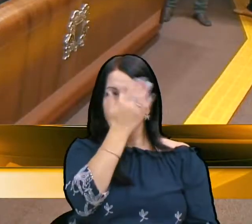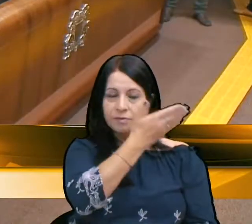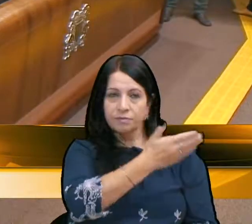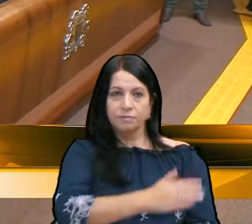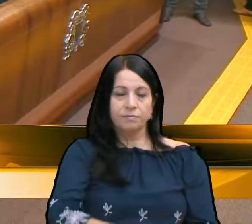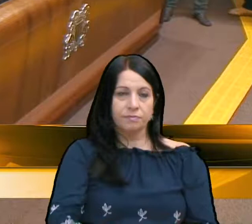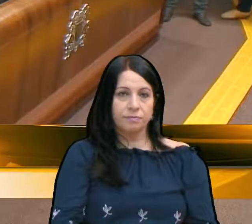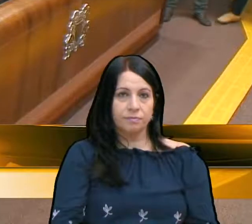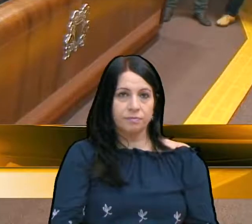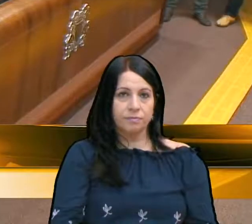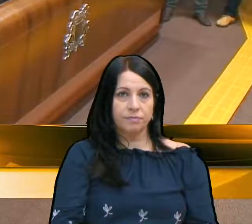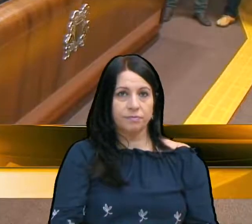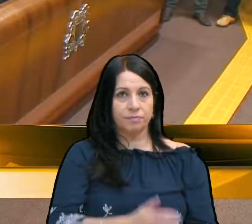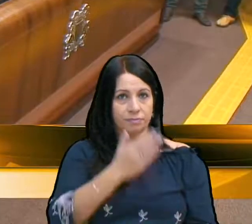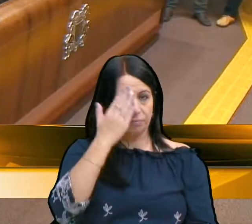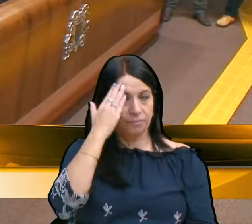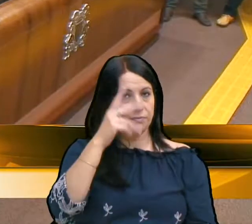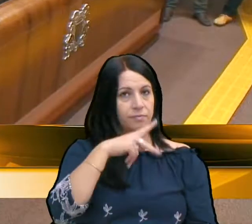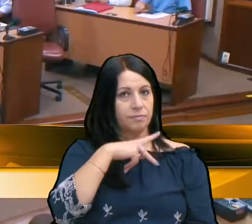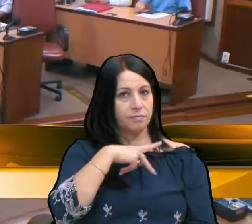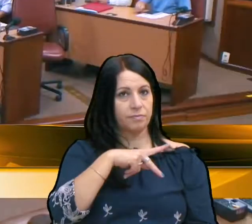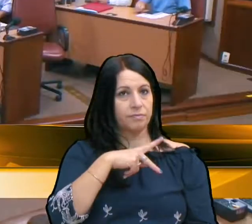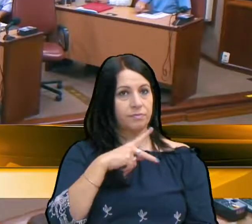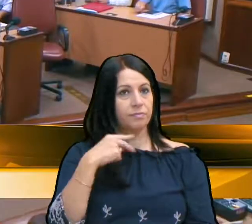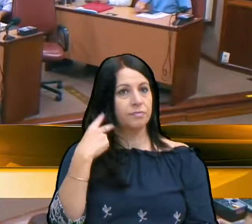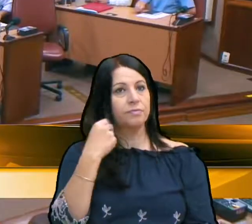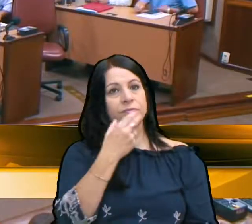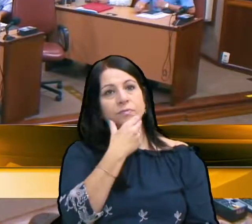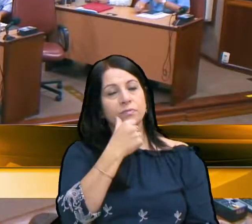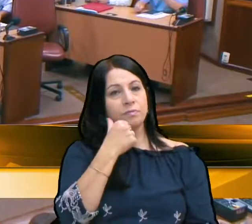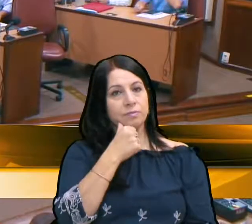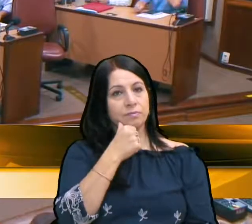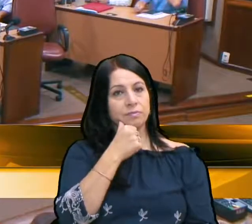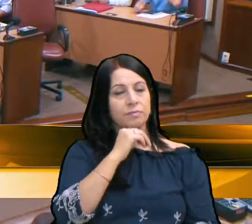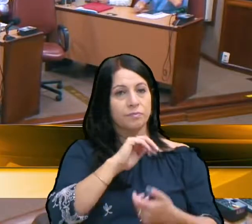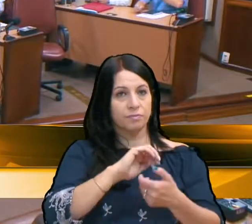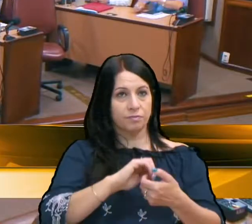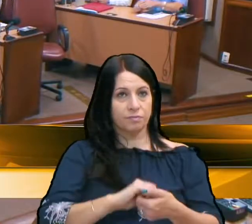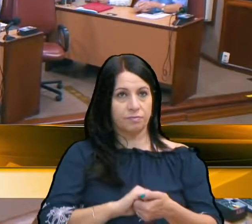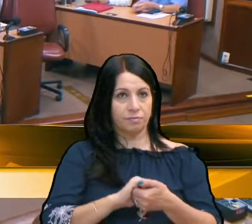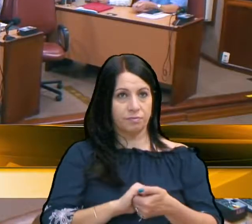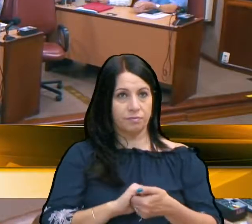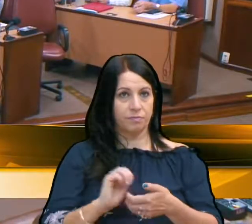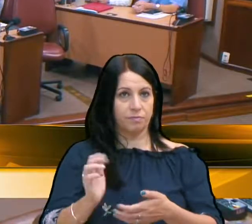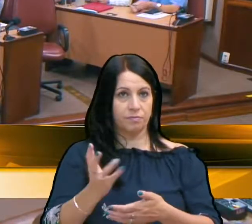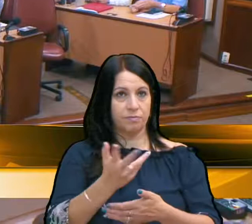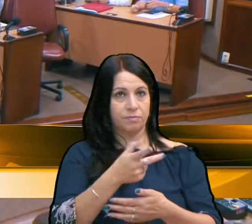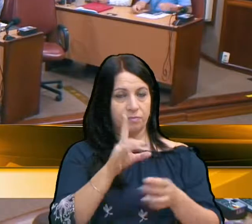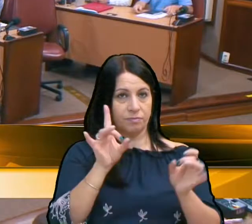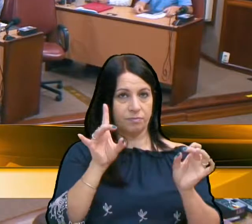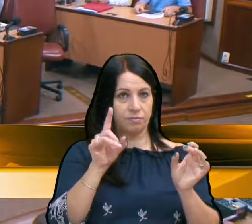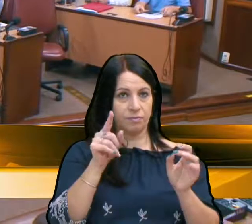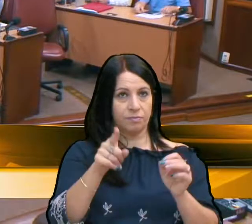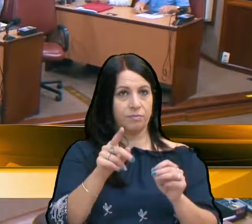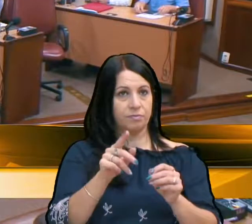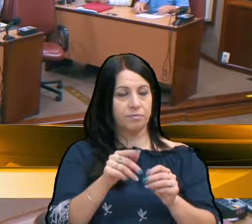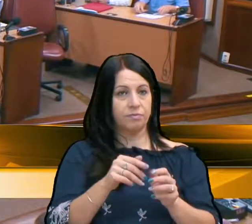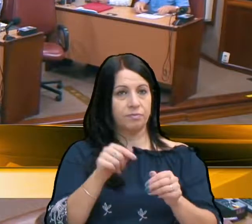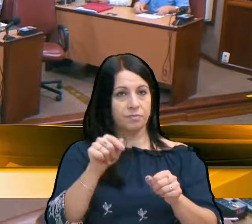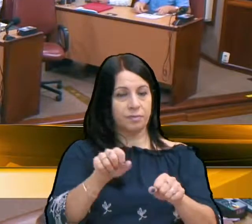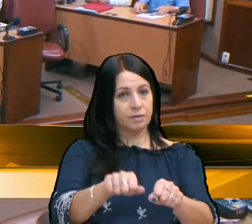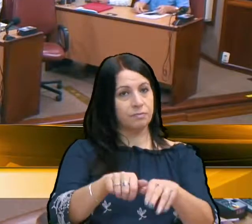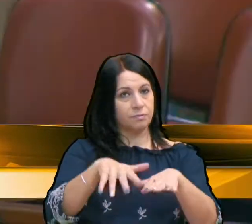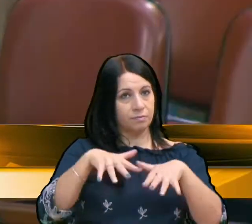palavra. Senhor presidente, senhoras e senhores vereadores, cumprimentar a todos, especialmente quem nos acompanha aqui